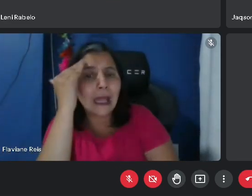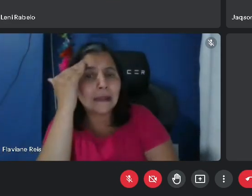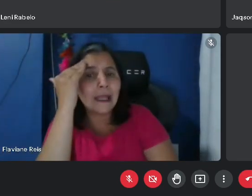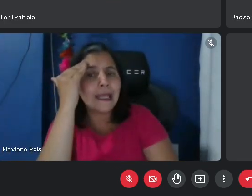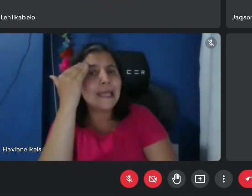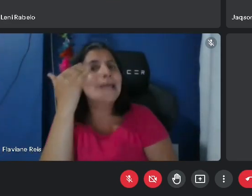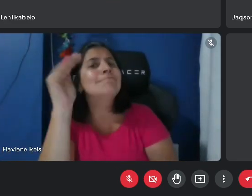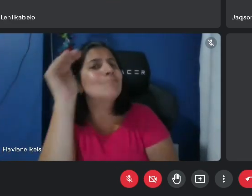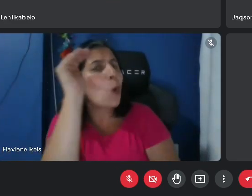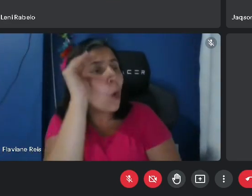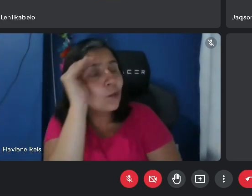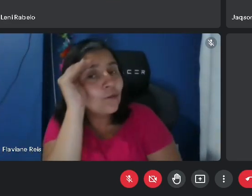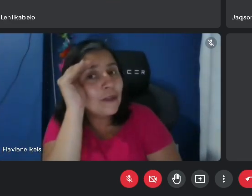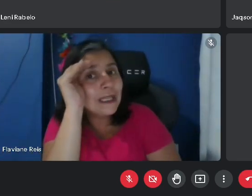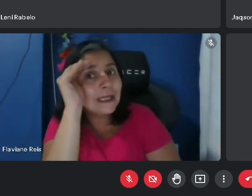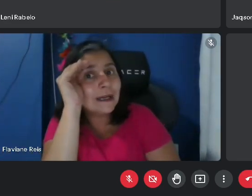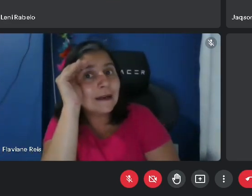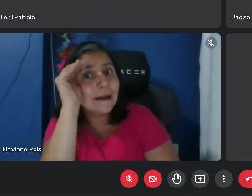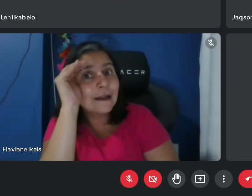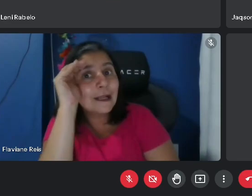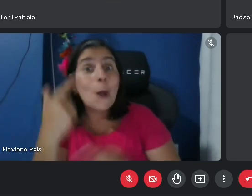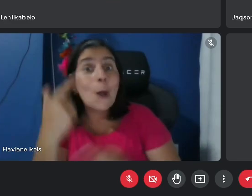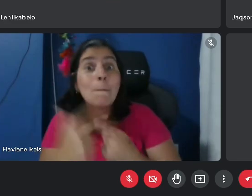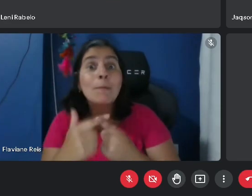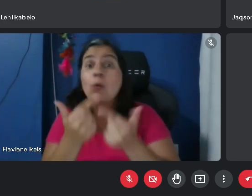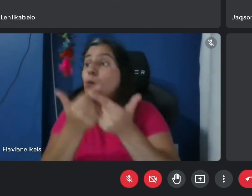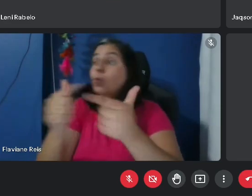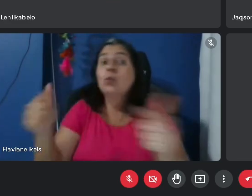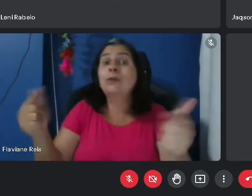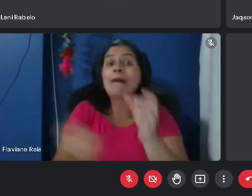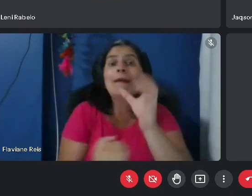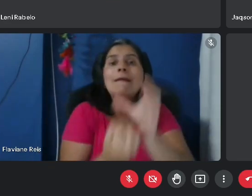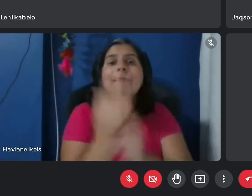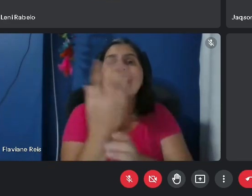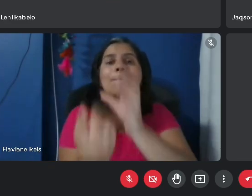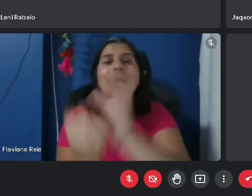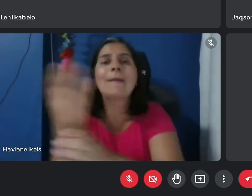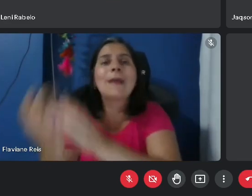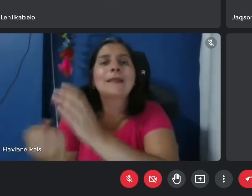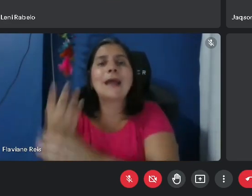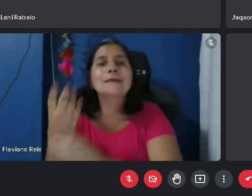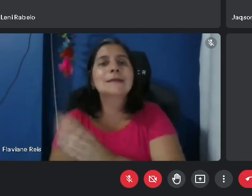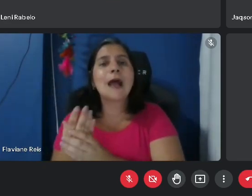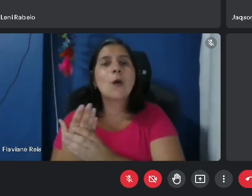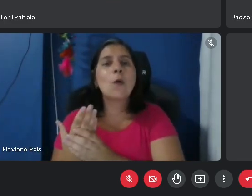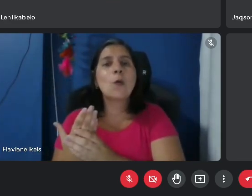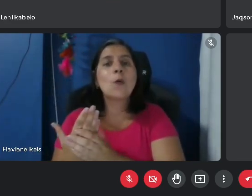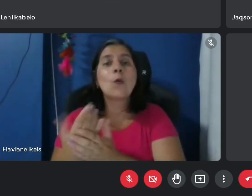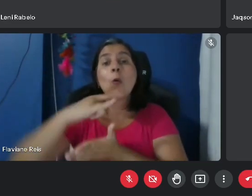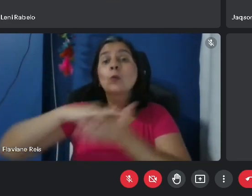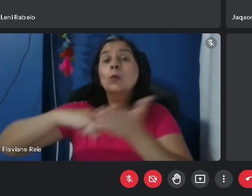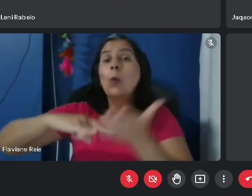a sociedade também ela precisa estar atenta e conhecer sobre isso, respeitar.